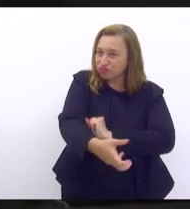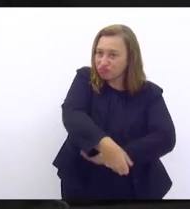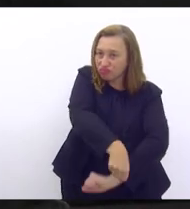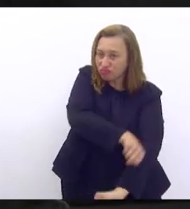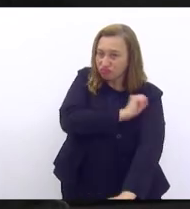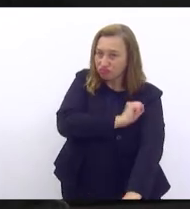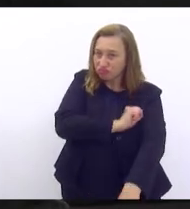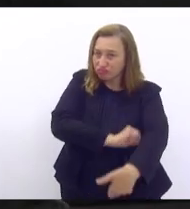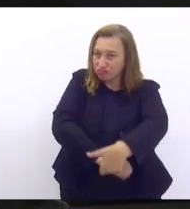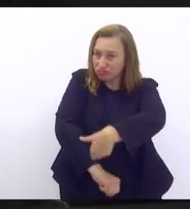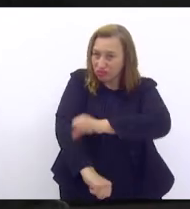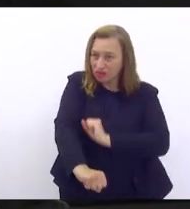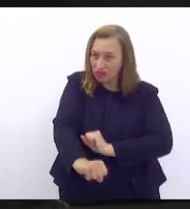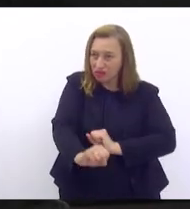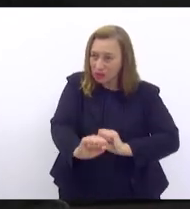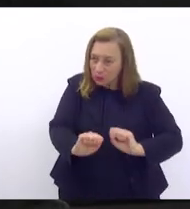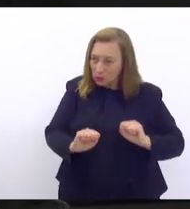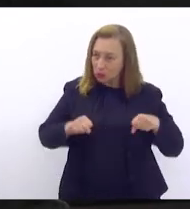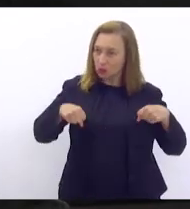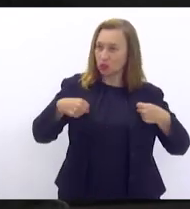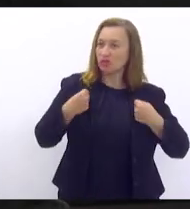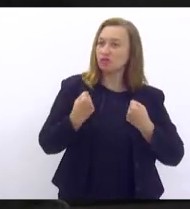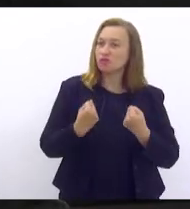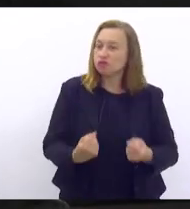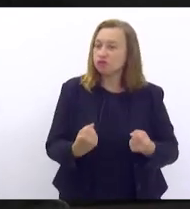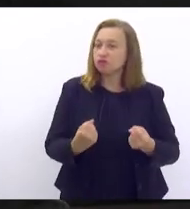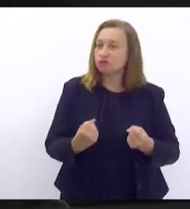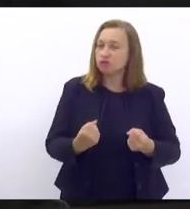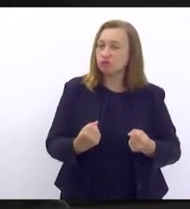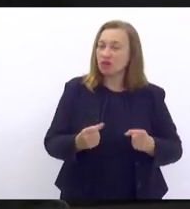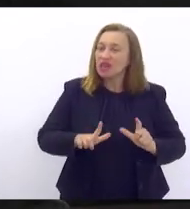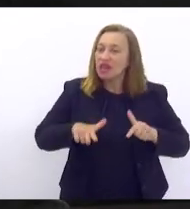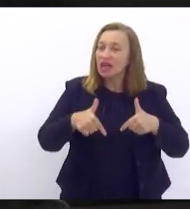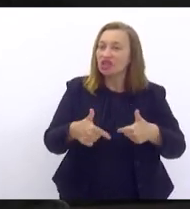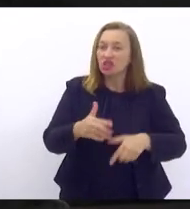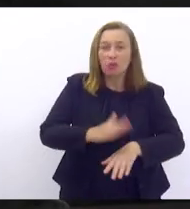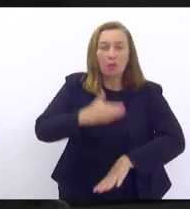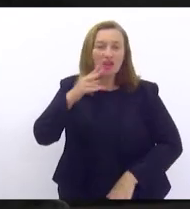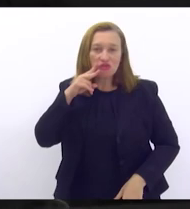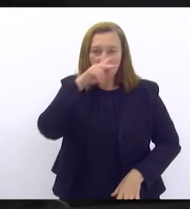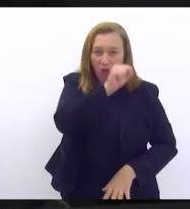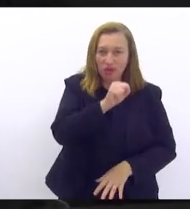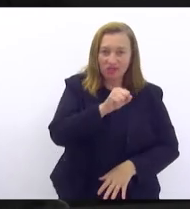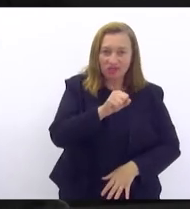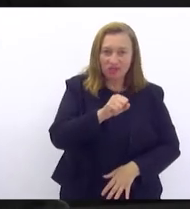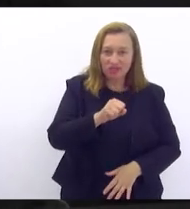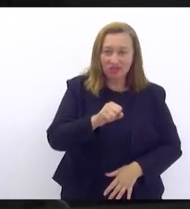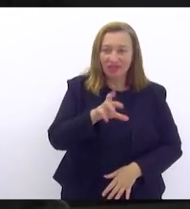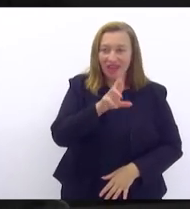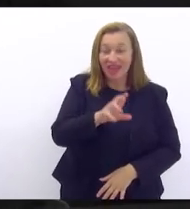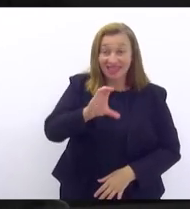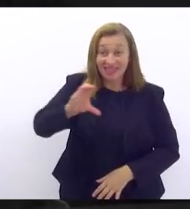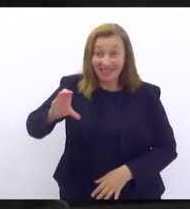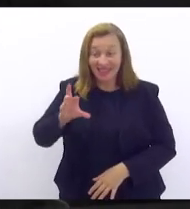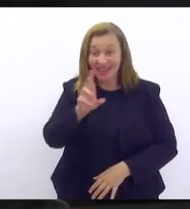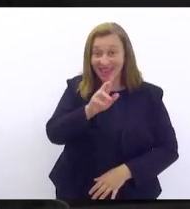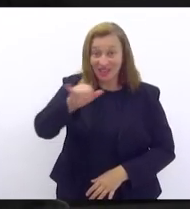tempo e ir para frente com ainda mais força.